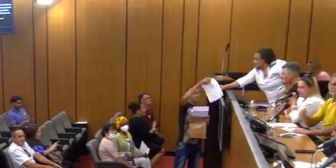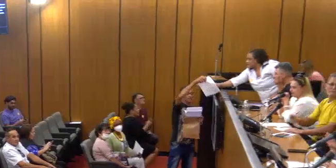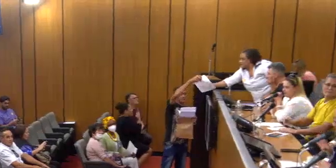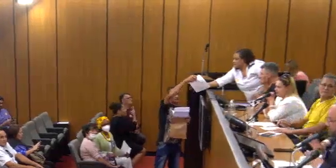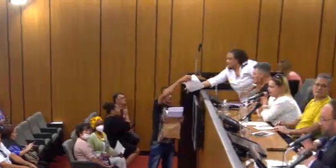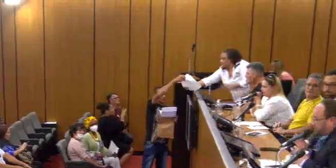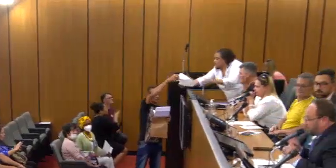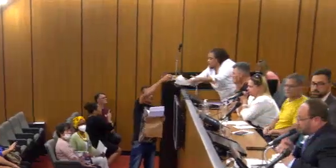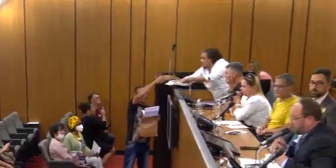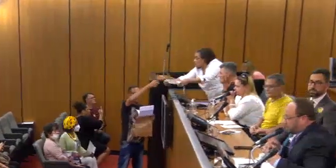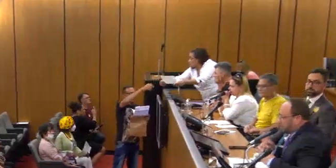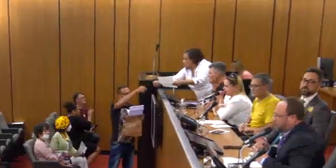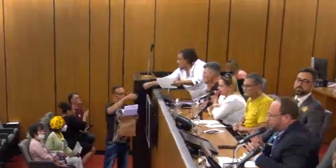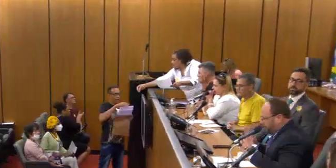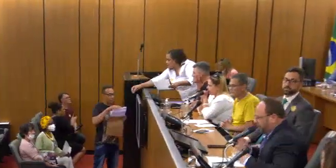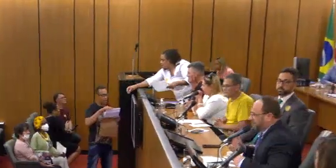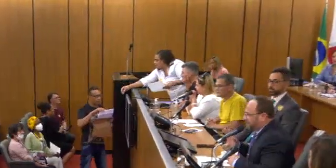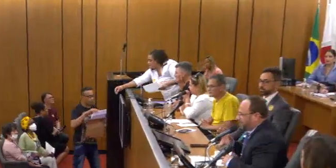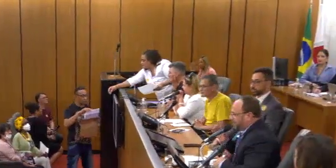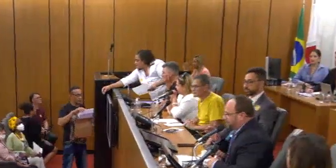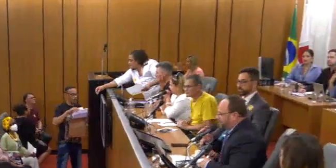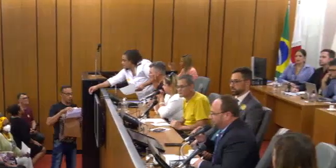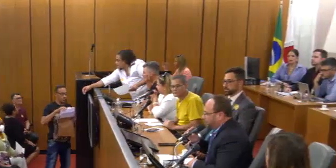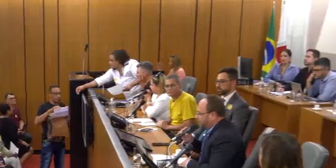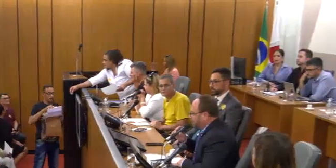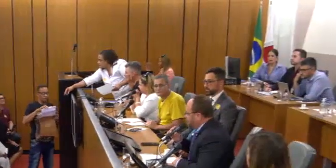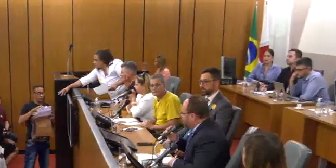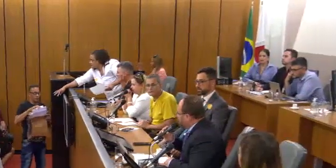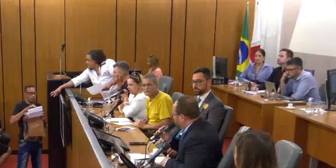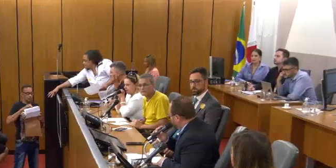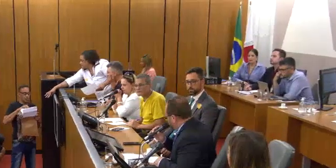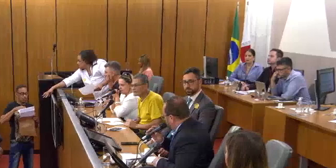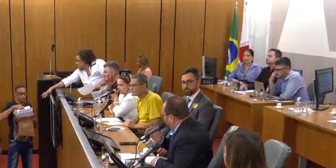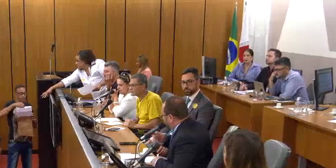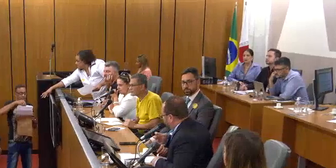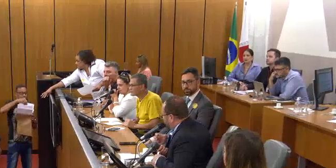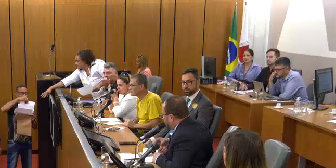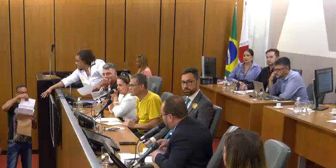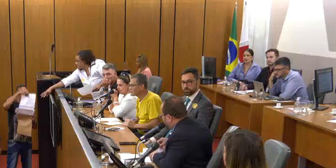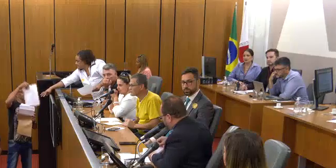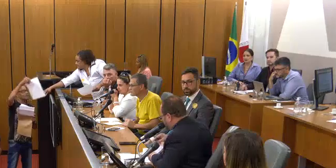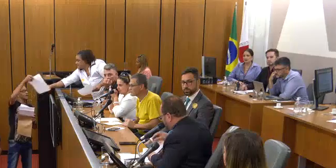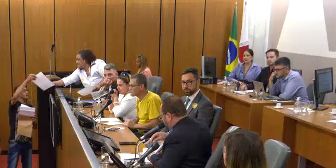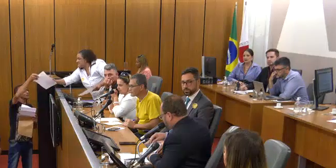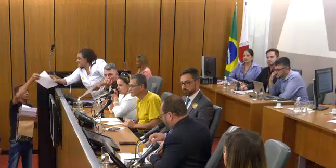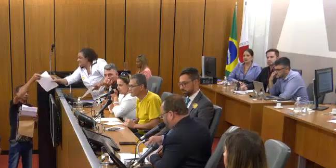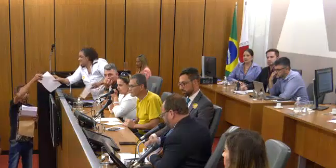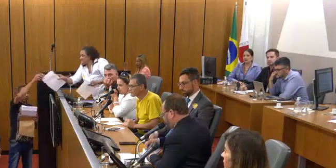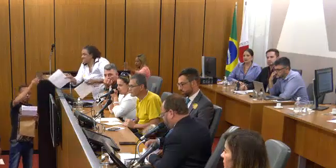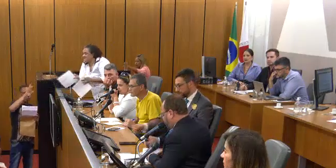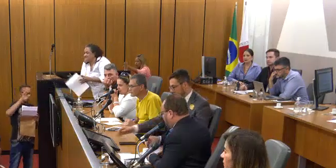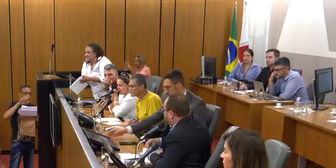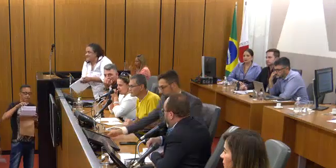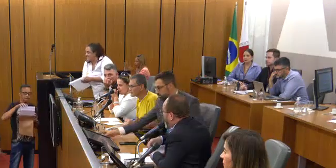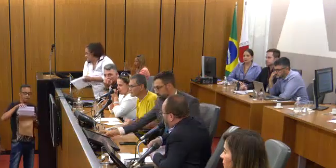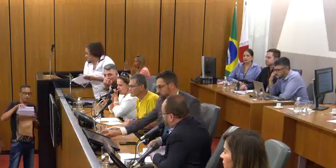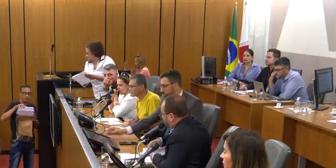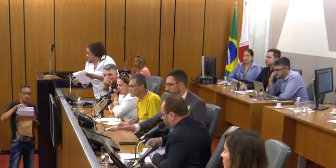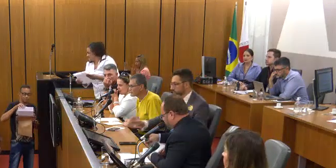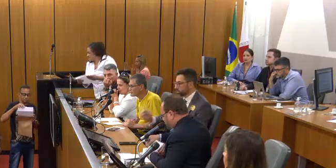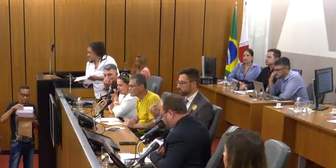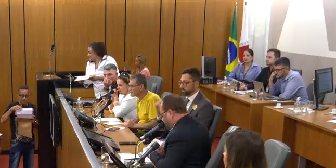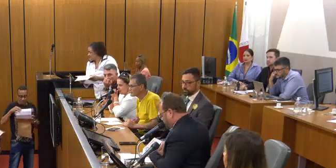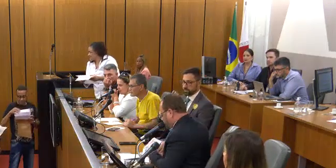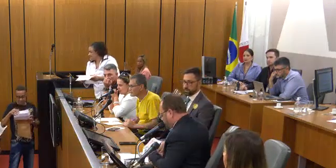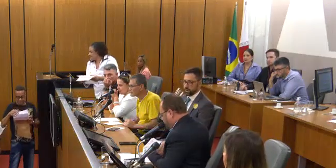nós vamos aqui aproveitando bem cada profissional e cada pessoa que está envolvida aqui o próximo a falar vamos lá